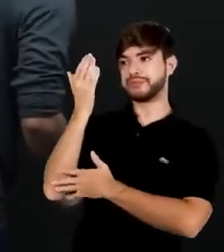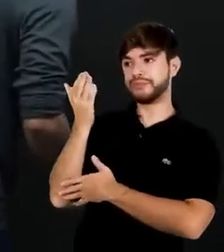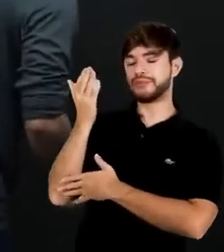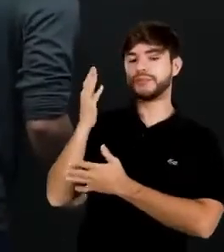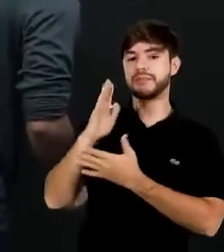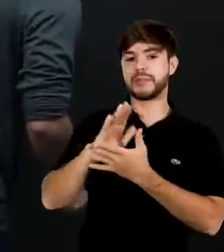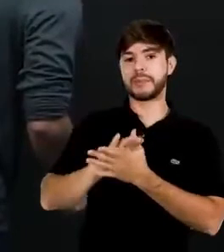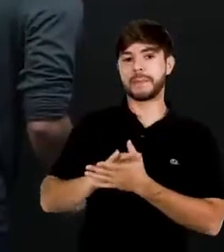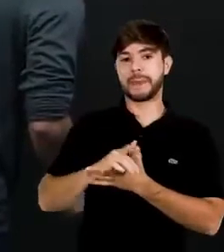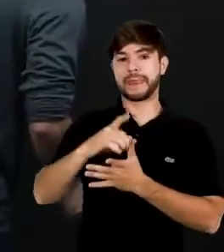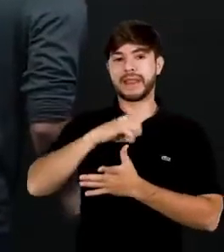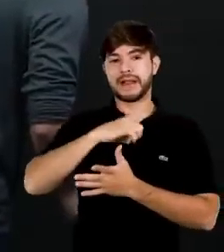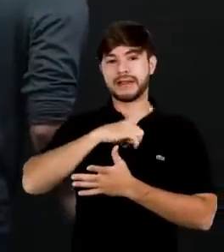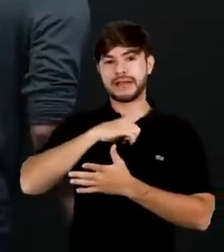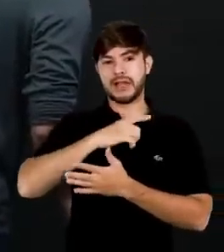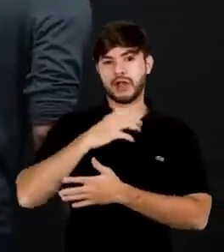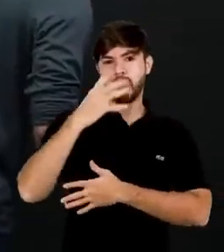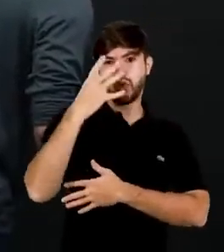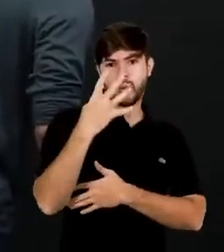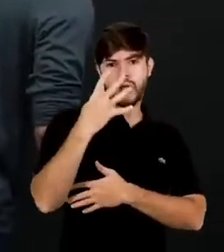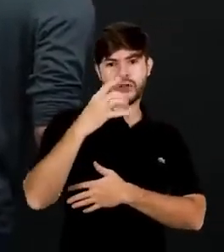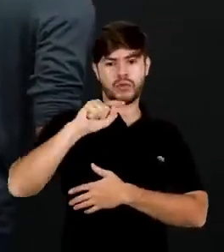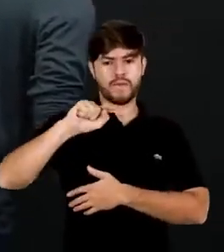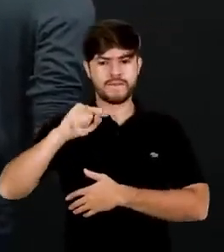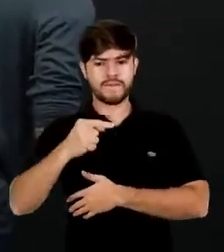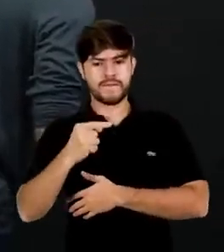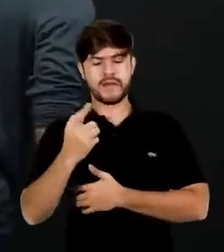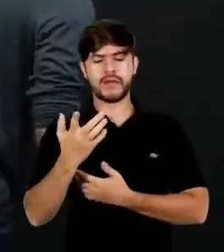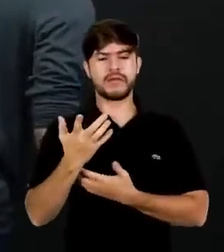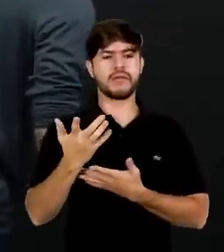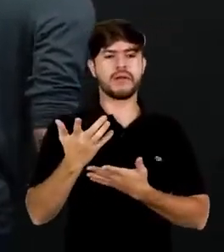só. Eu tenho o número